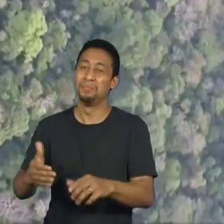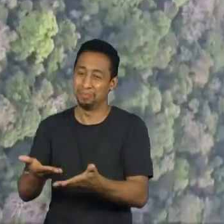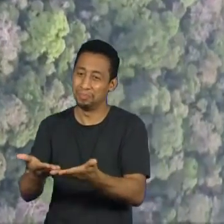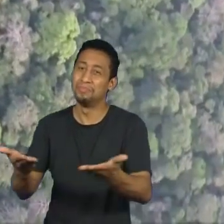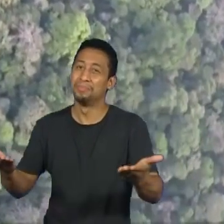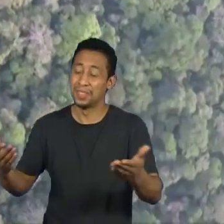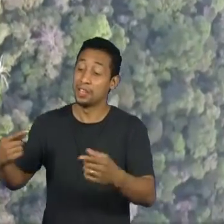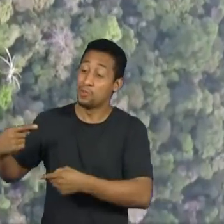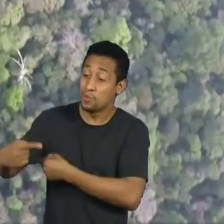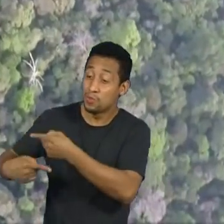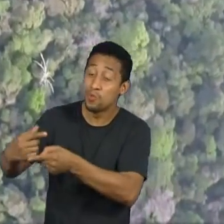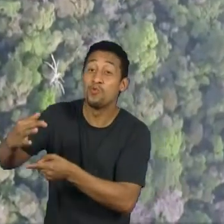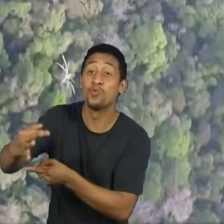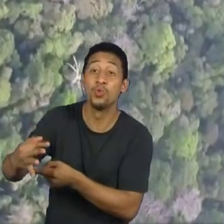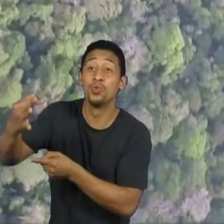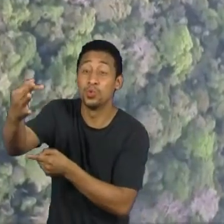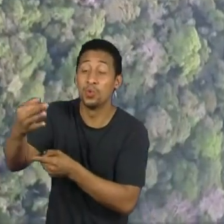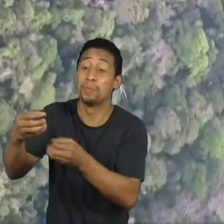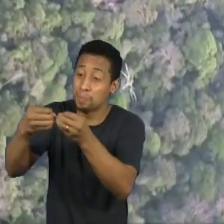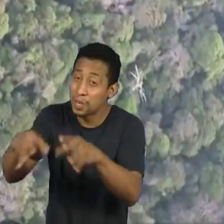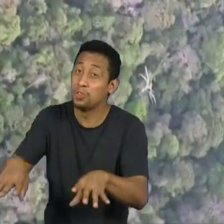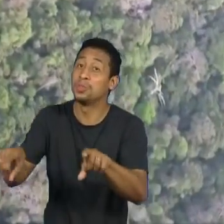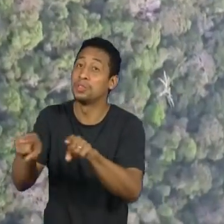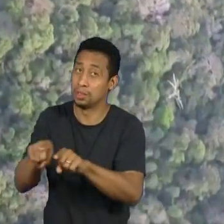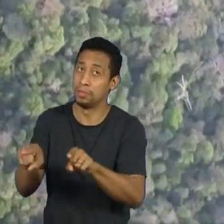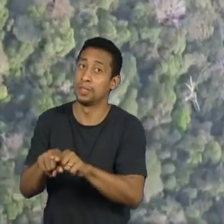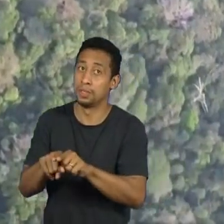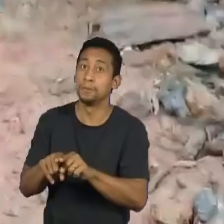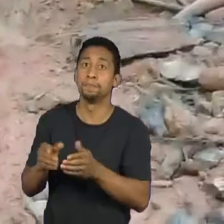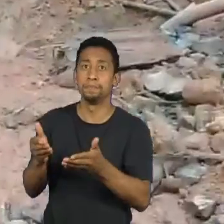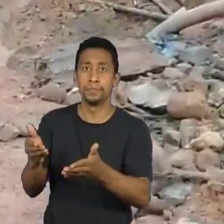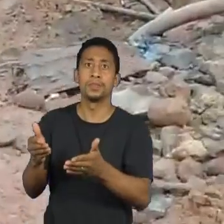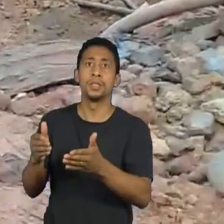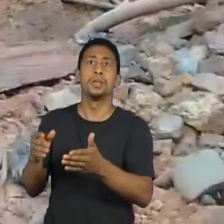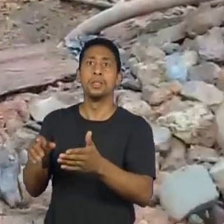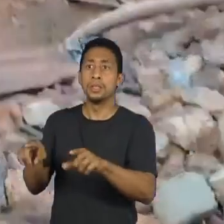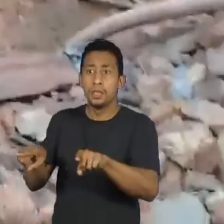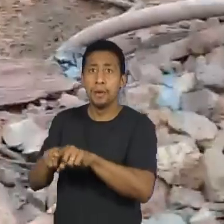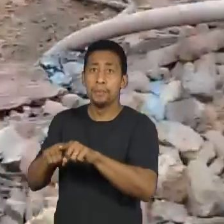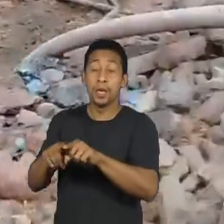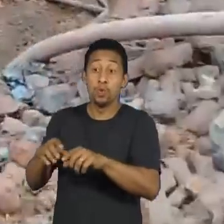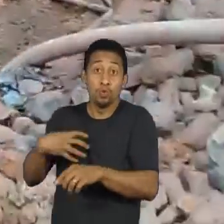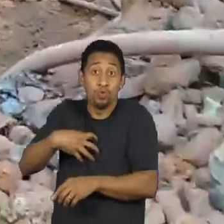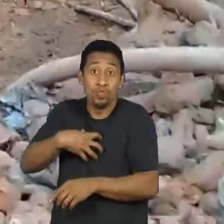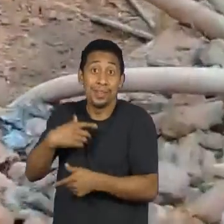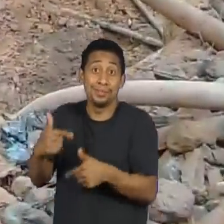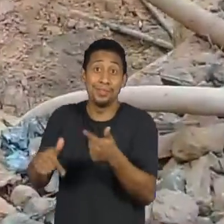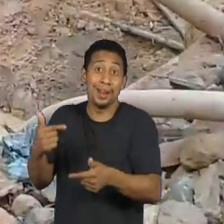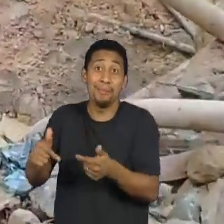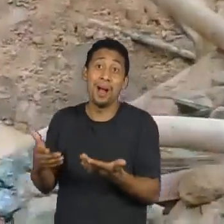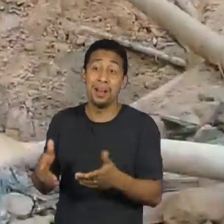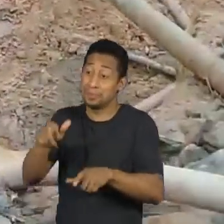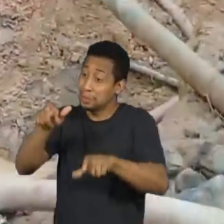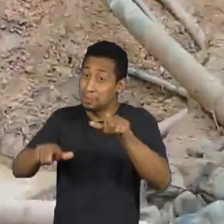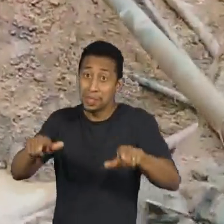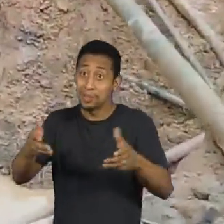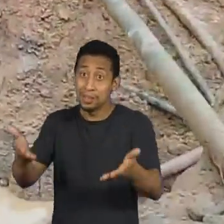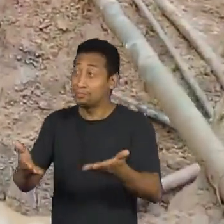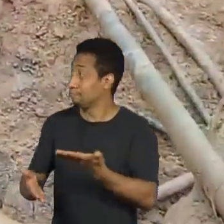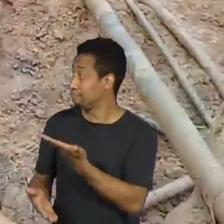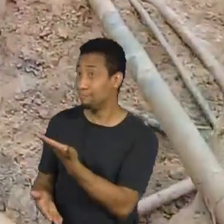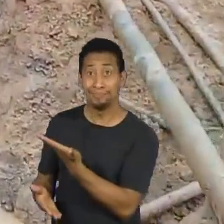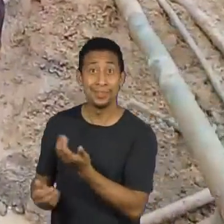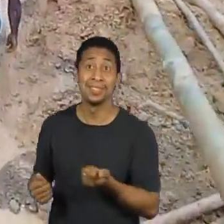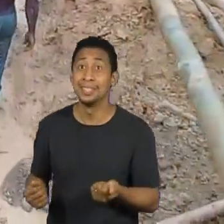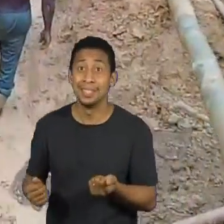e para gerações futuras também, né? Sem contar com o regime de trabalho que as pessoas que estão ali naquele garimpo